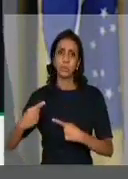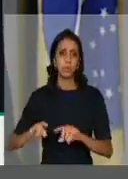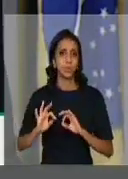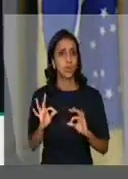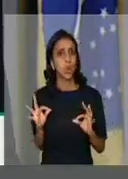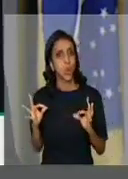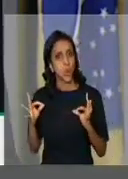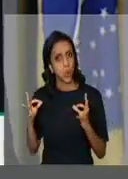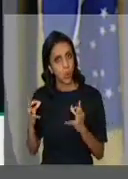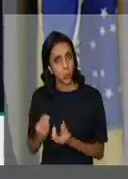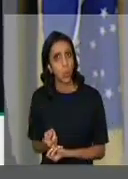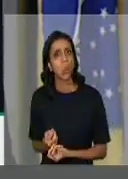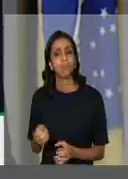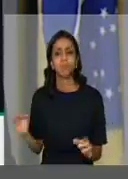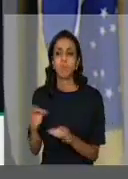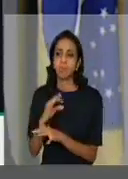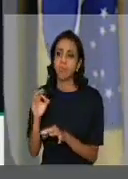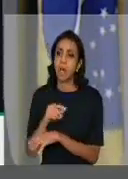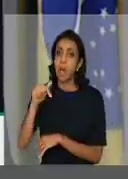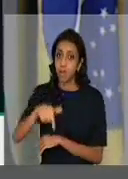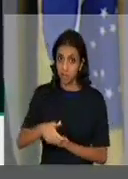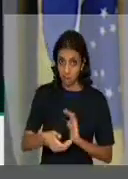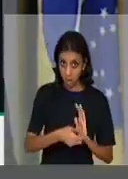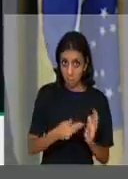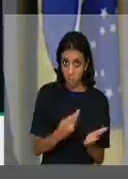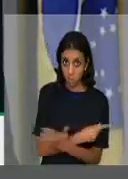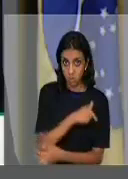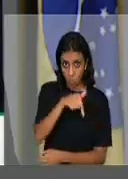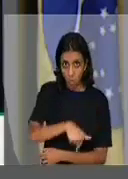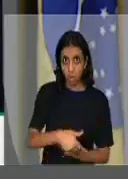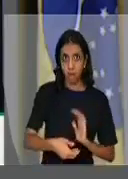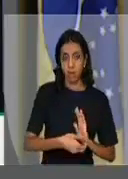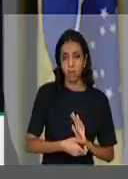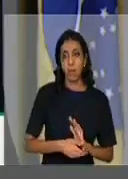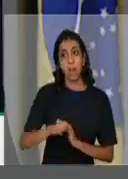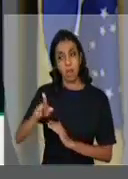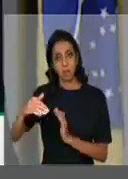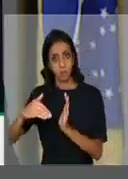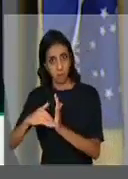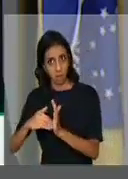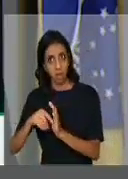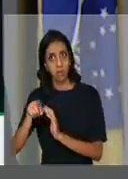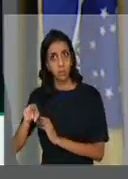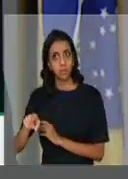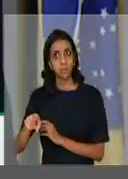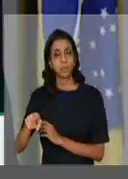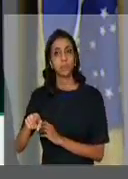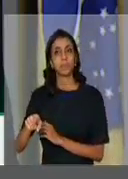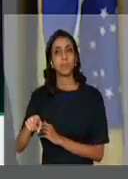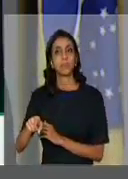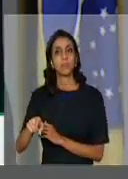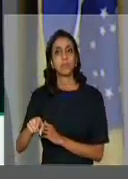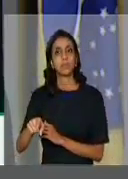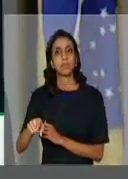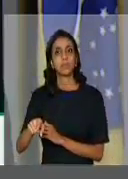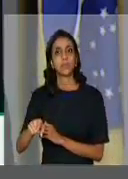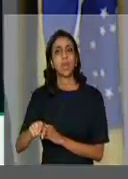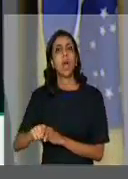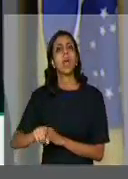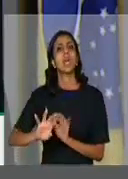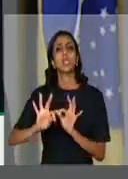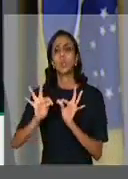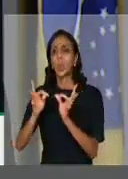foram efetivadas aqui na Câmara dos Deputados, no Senado da República, foram condensadas na